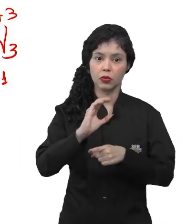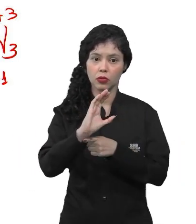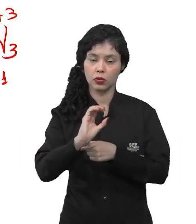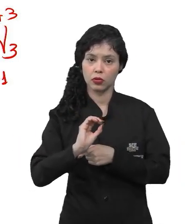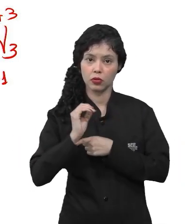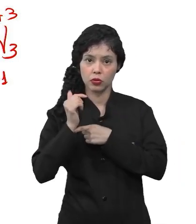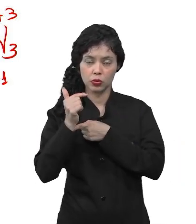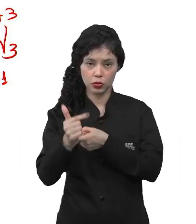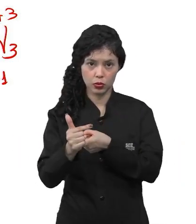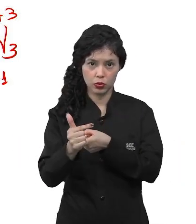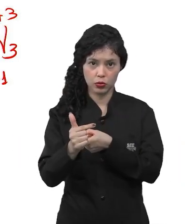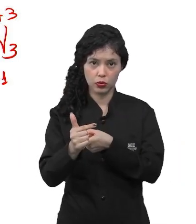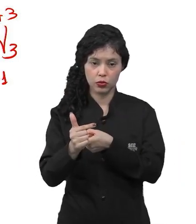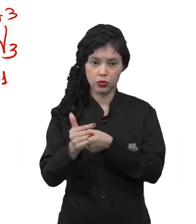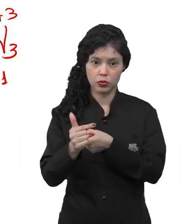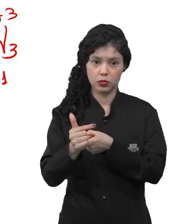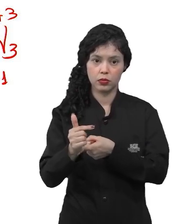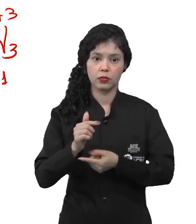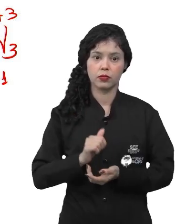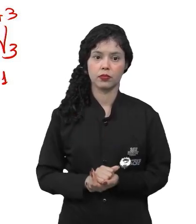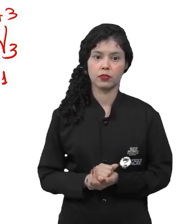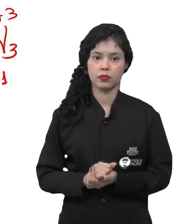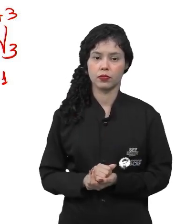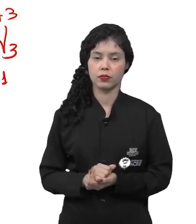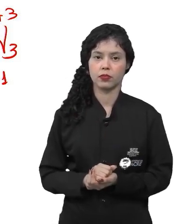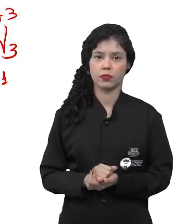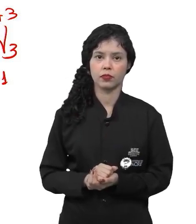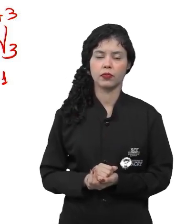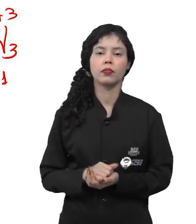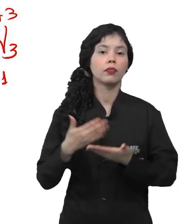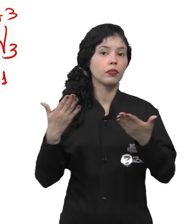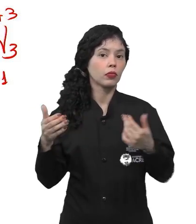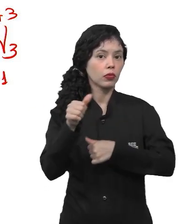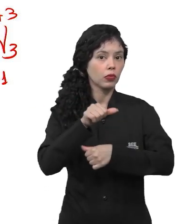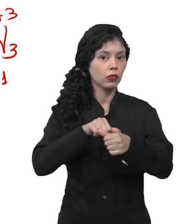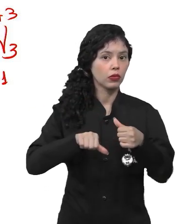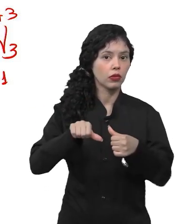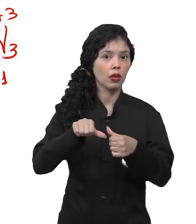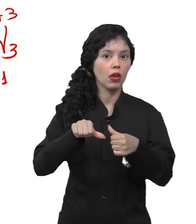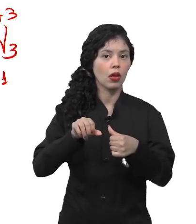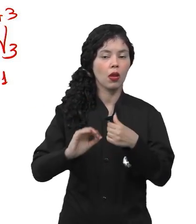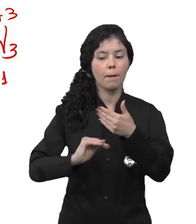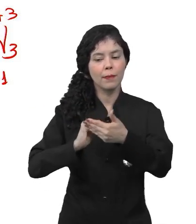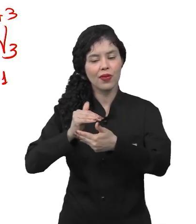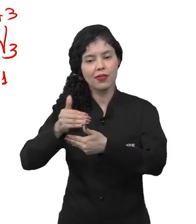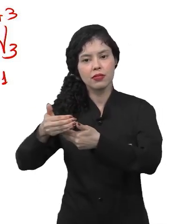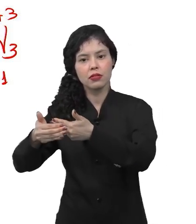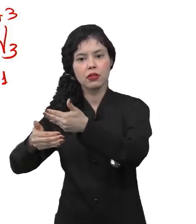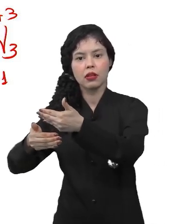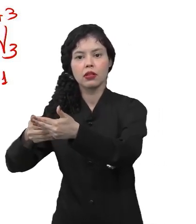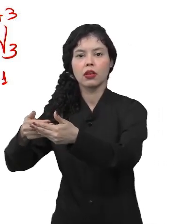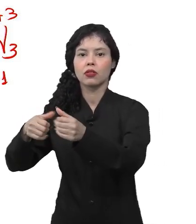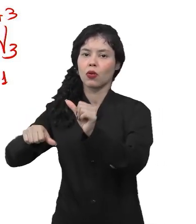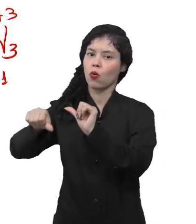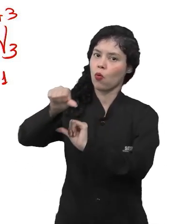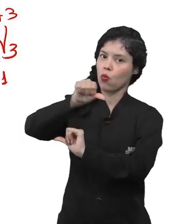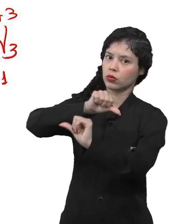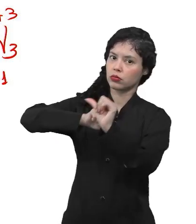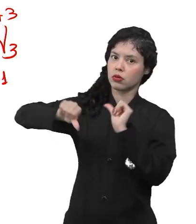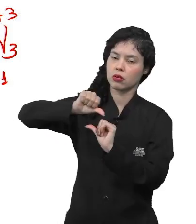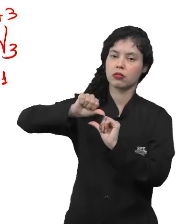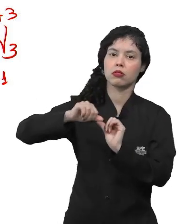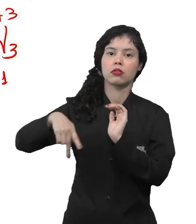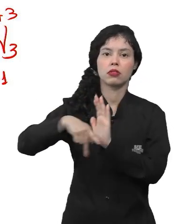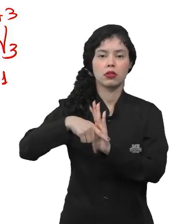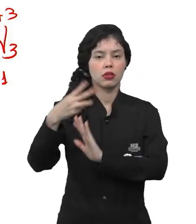carbono fixado em CO2. Ou seja, é o processo oposto do que acontece